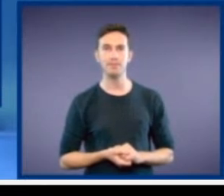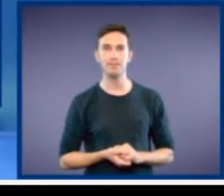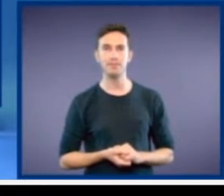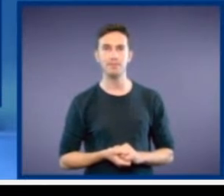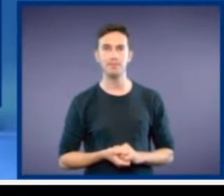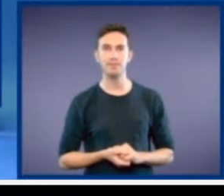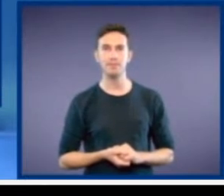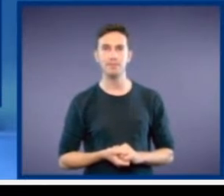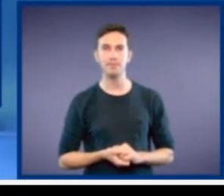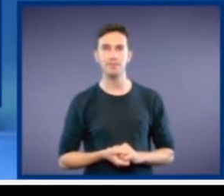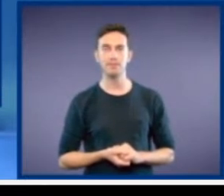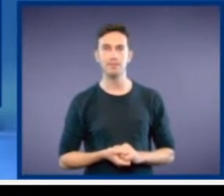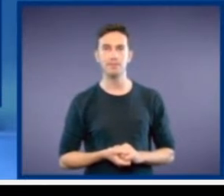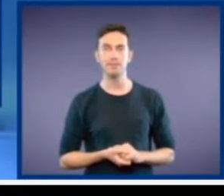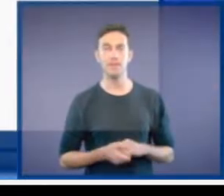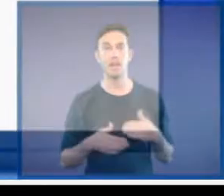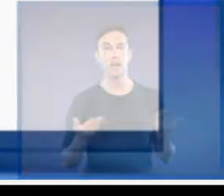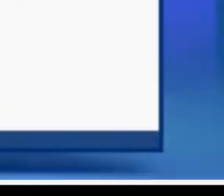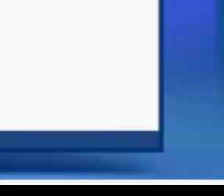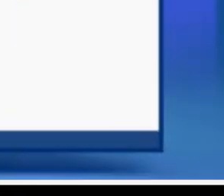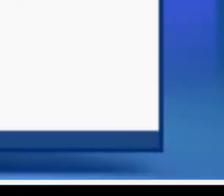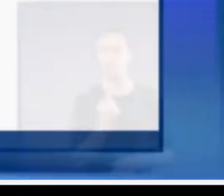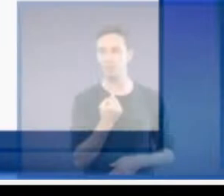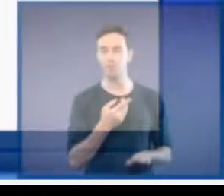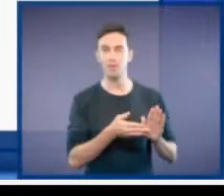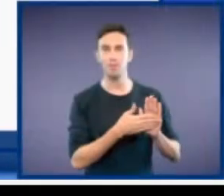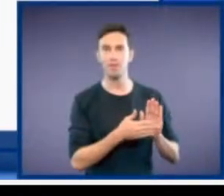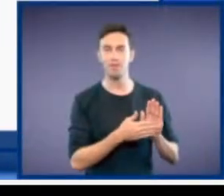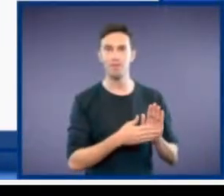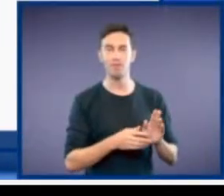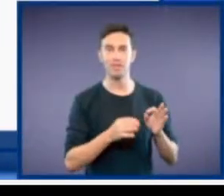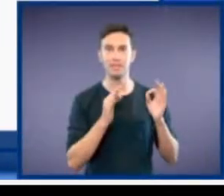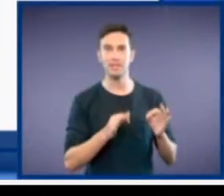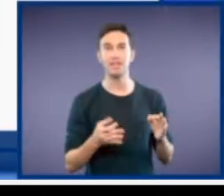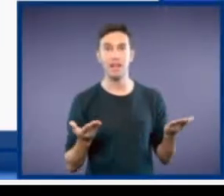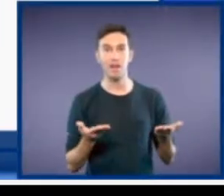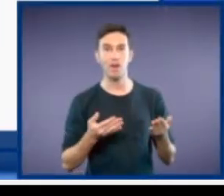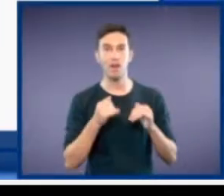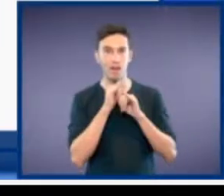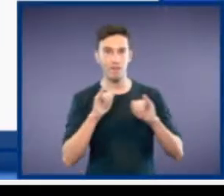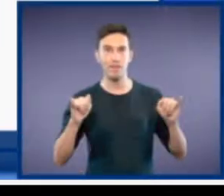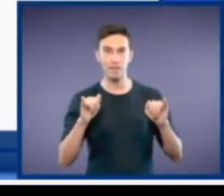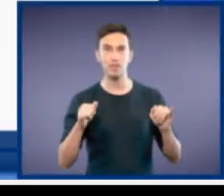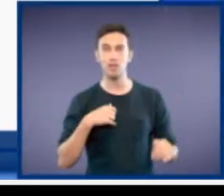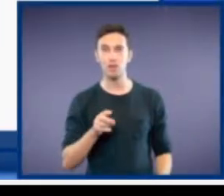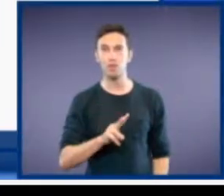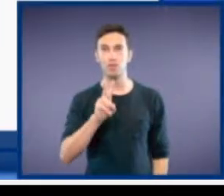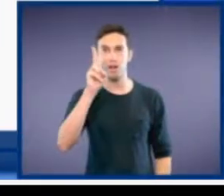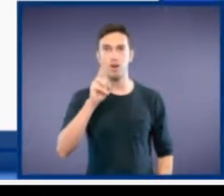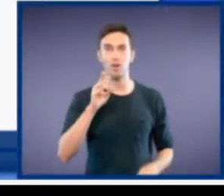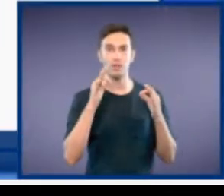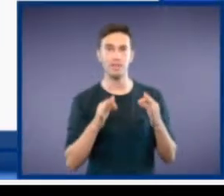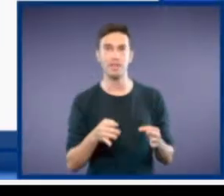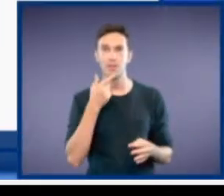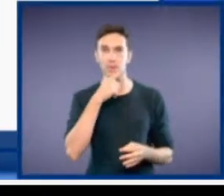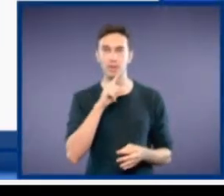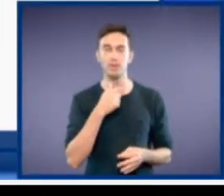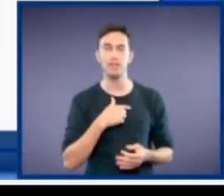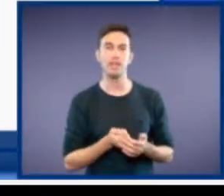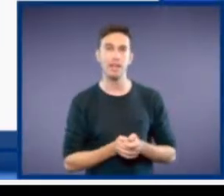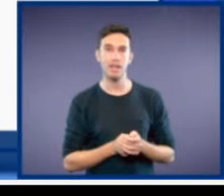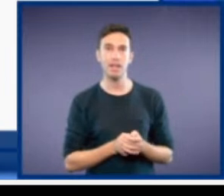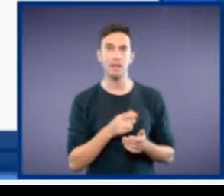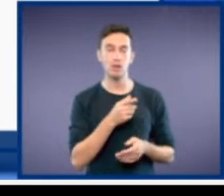Em razão de haver somente uma proposta válida, em nome da comissão, declaro fechado o valor para aquisição das ações correspondentes à integralidade do